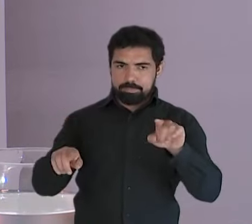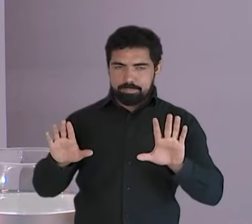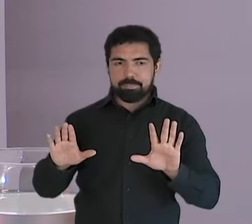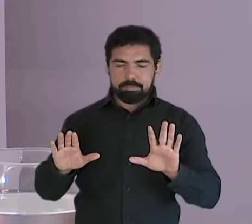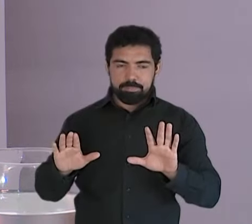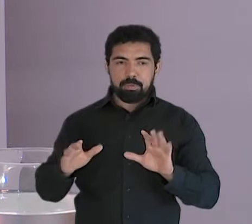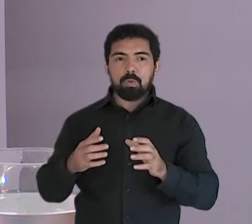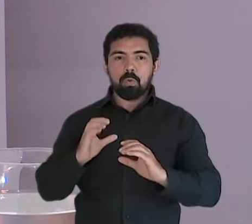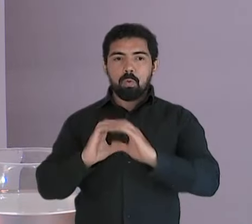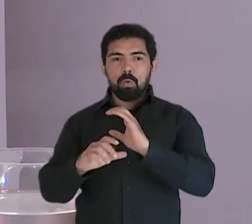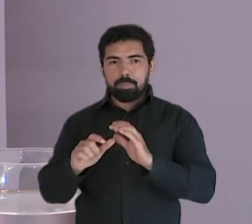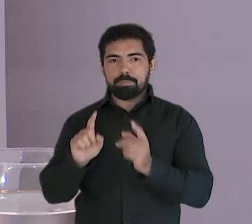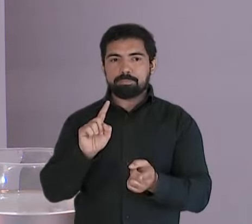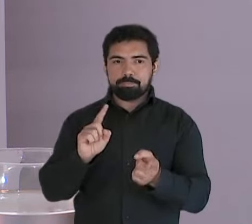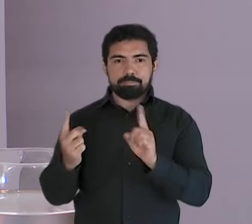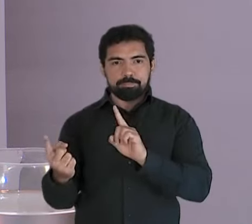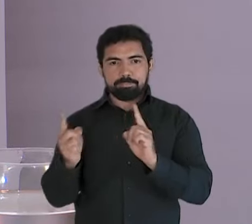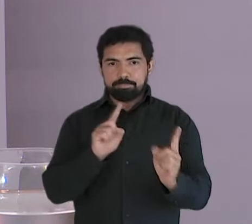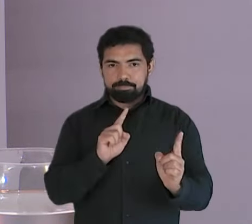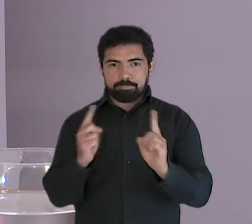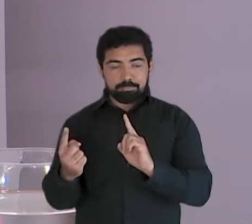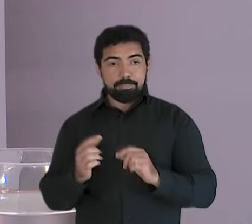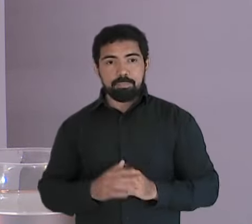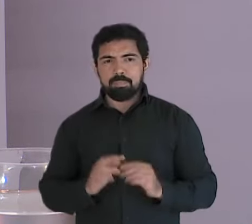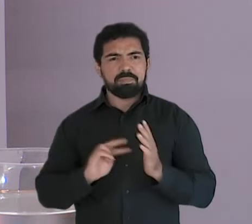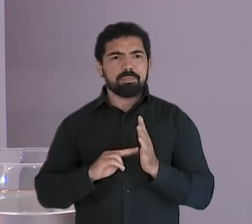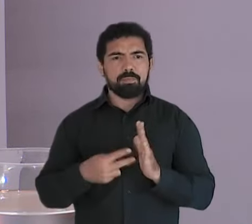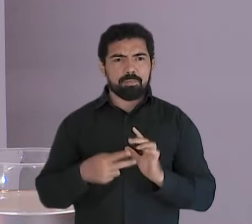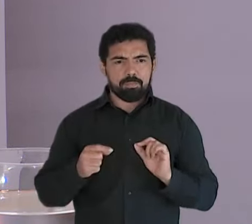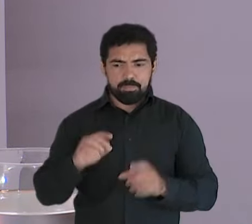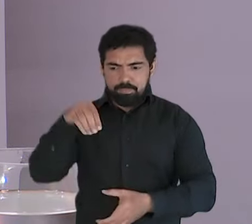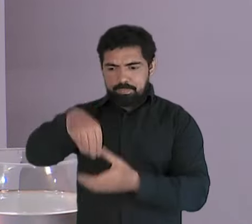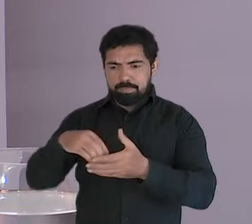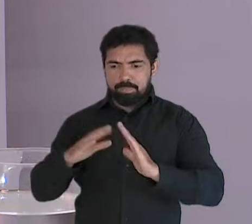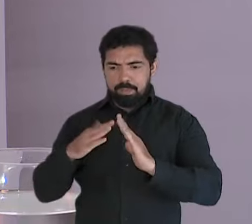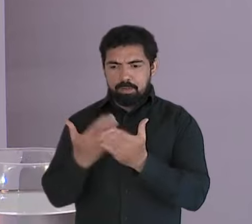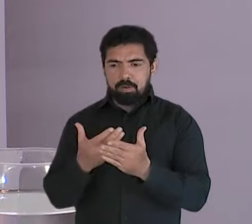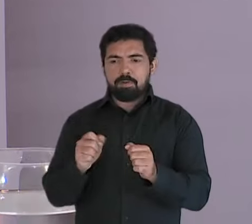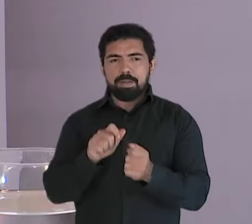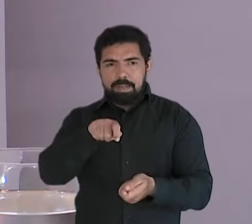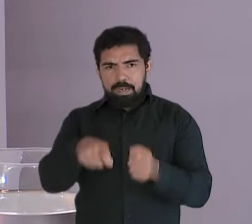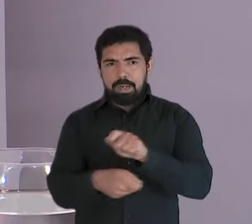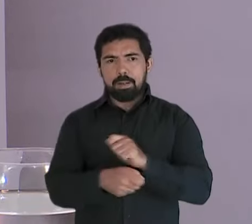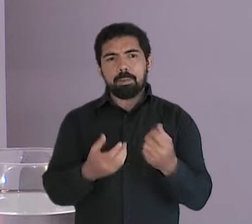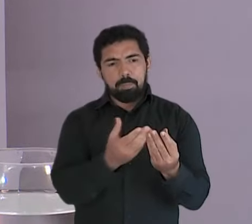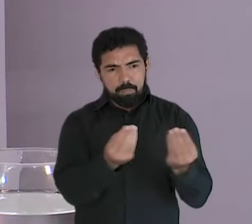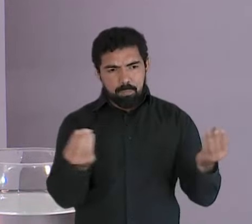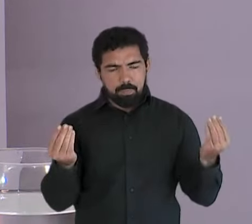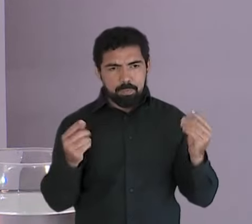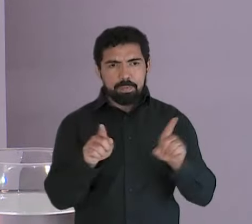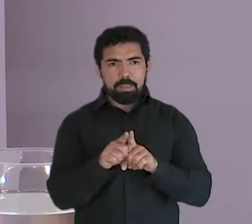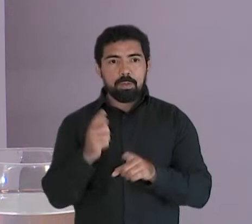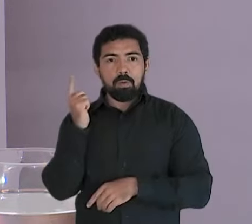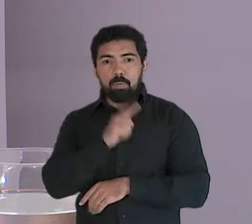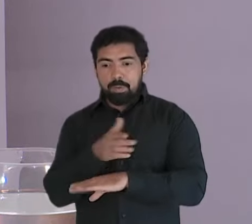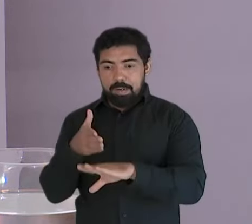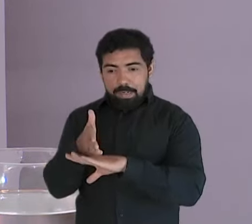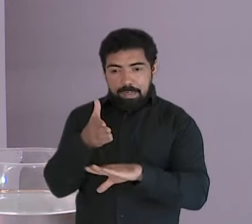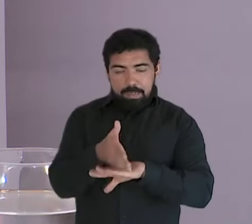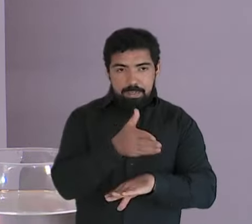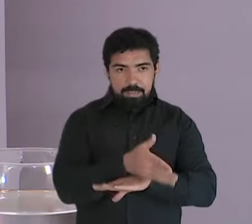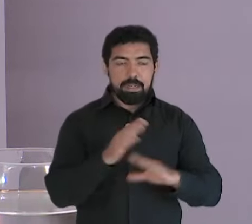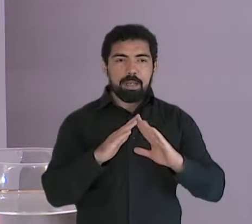comunicação alternativa. E aí, a escola dele adaptou também muita coisa para a questão, para ele poder participar. A escola é